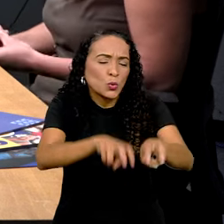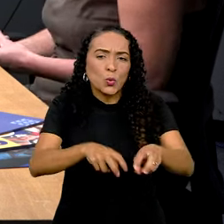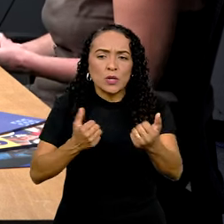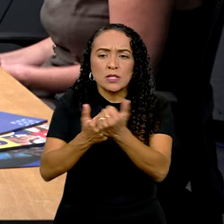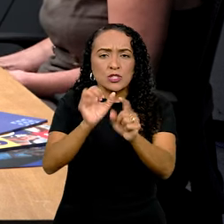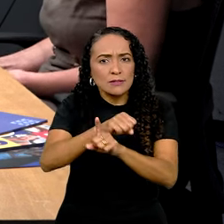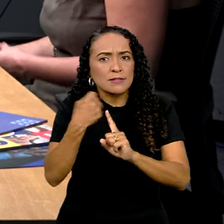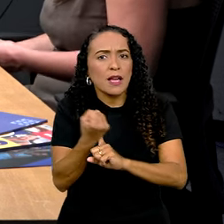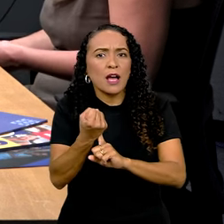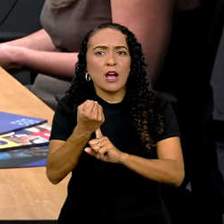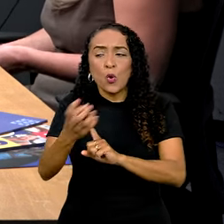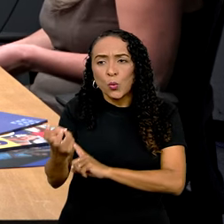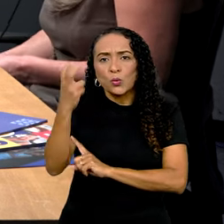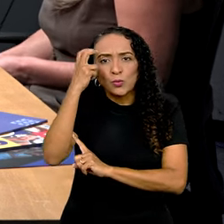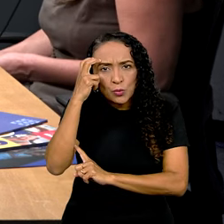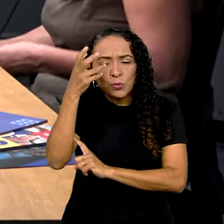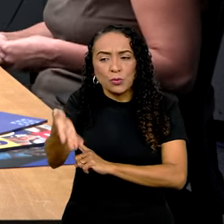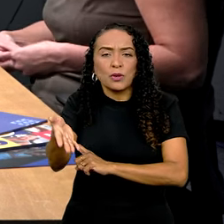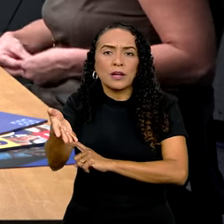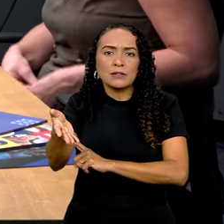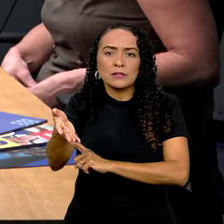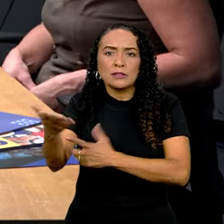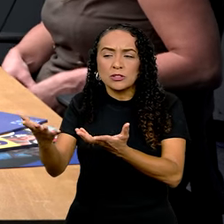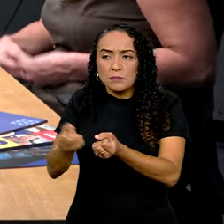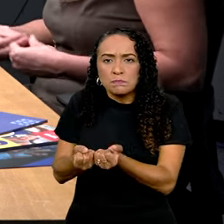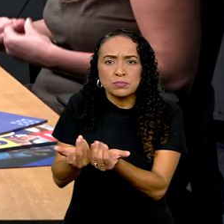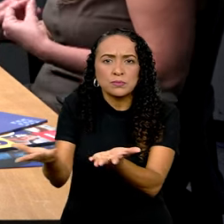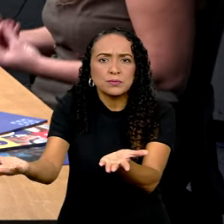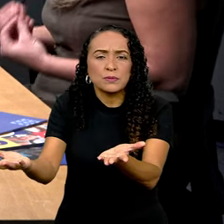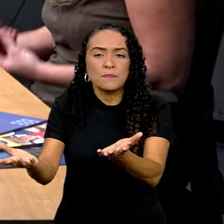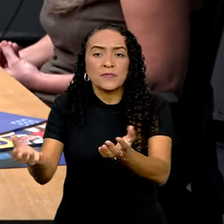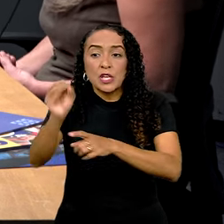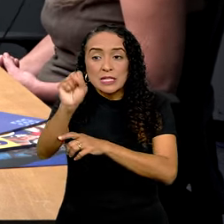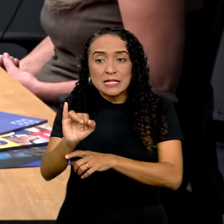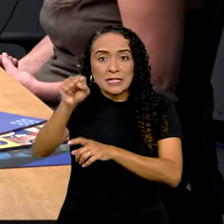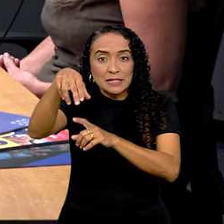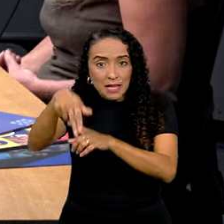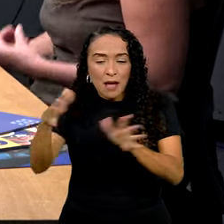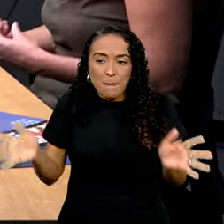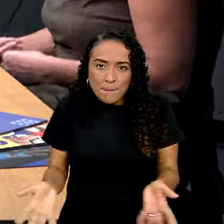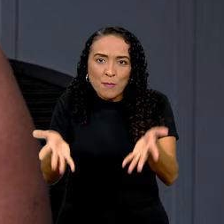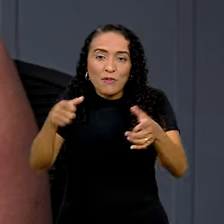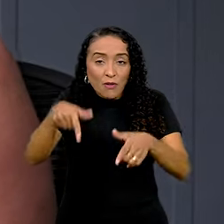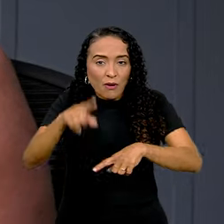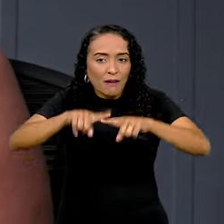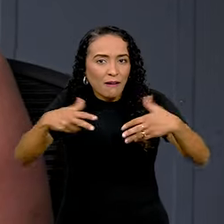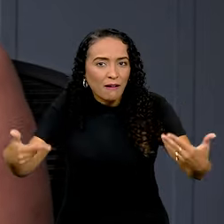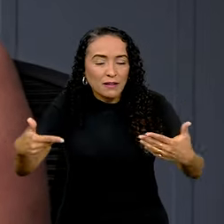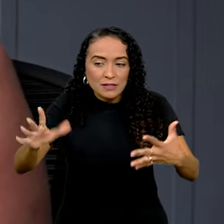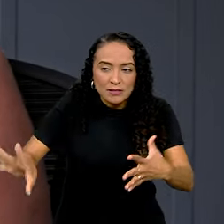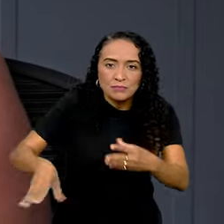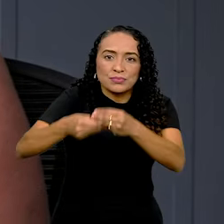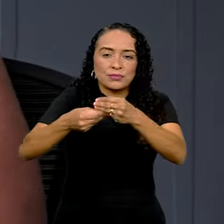agricultura de Assistência Social de Cultura de de abastecimento que o cisam promove e é com essa